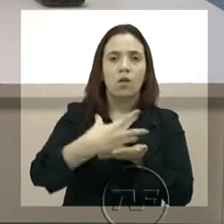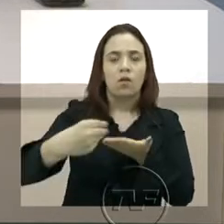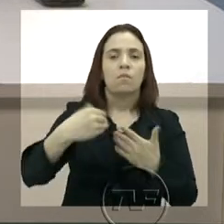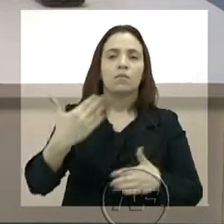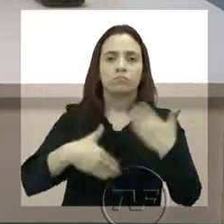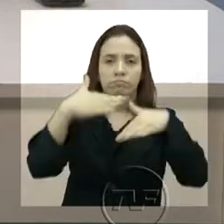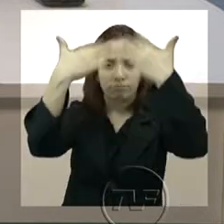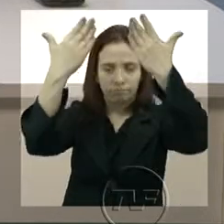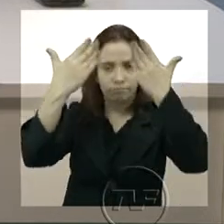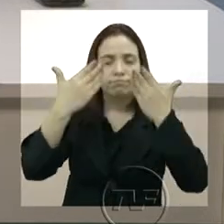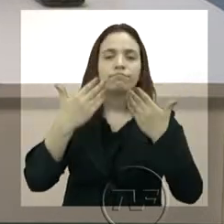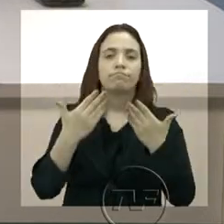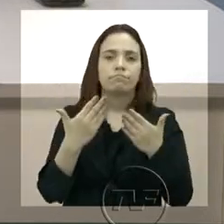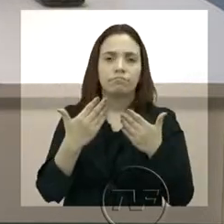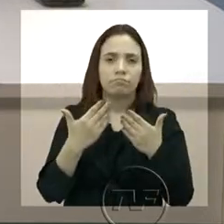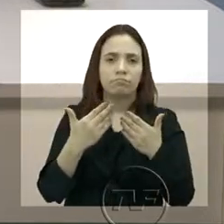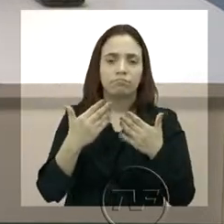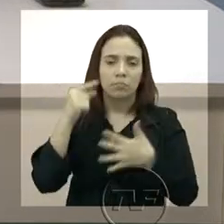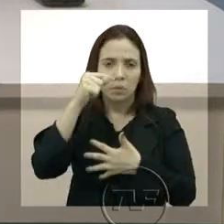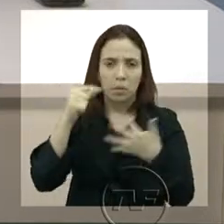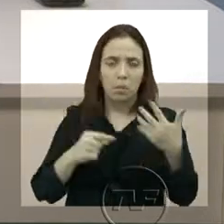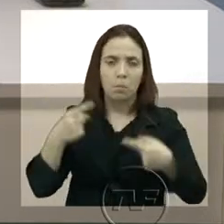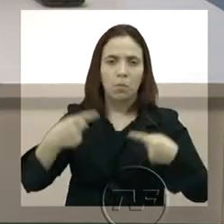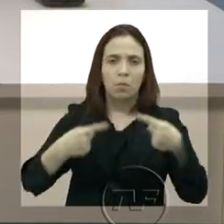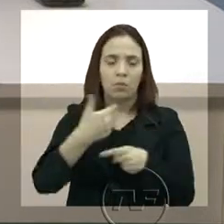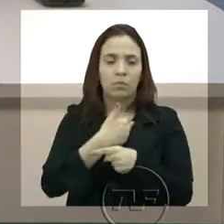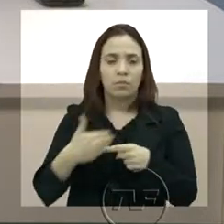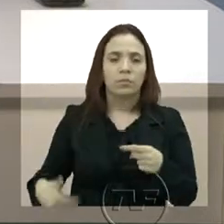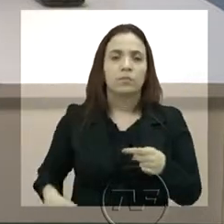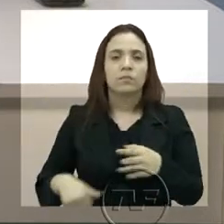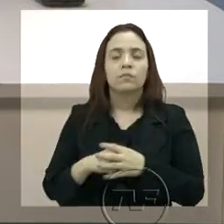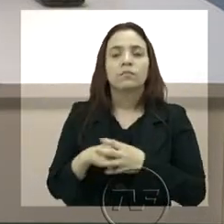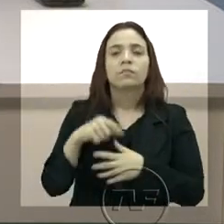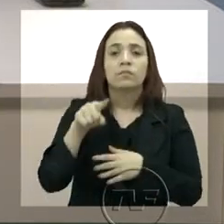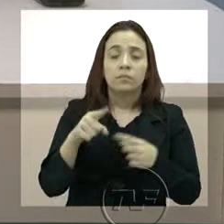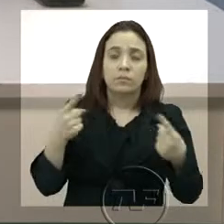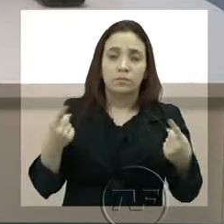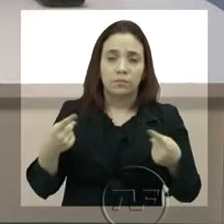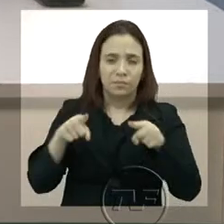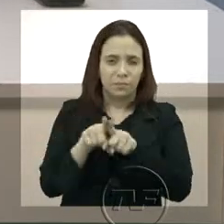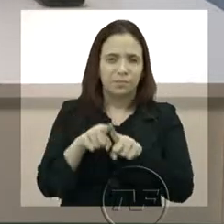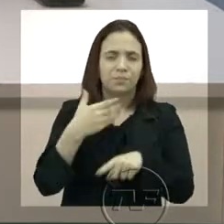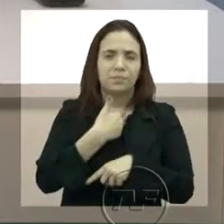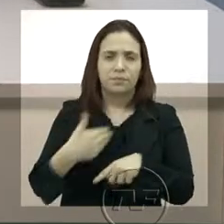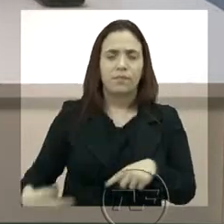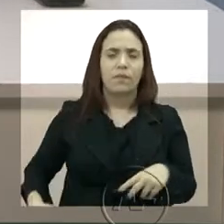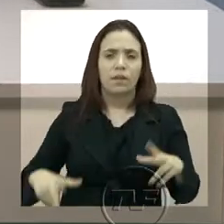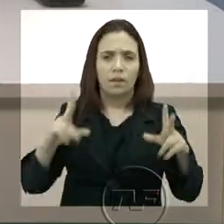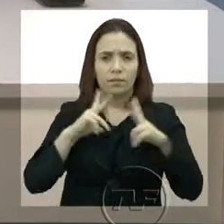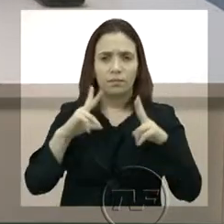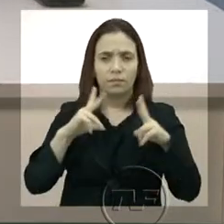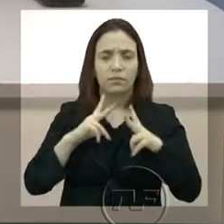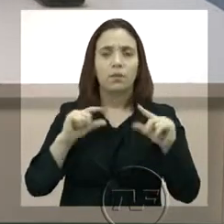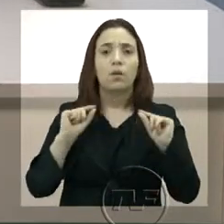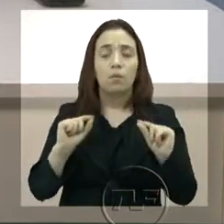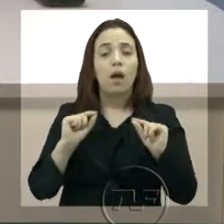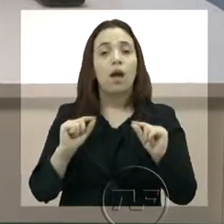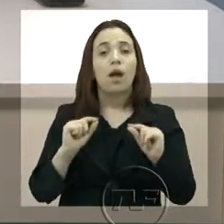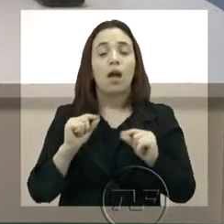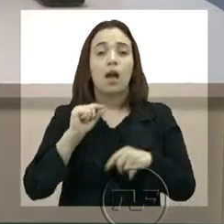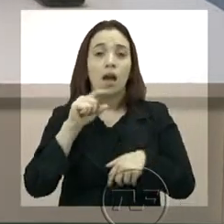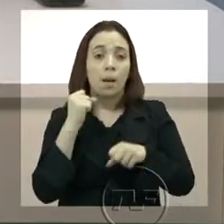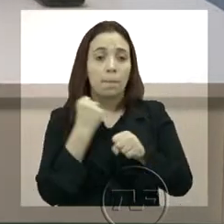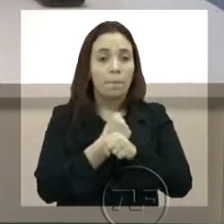avançar, né, em todos os setores das políticas públicas. E as operações urbanas consorciadas, elas tratam de intervenções